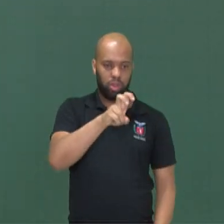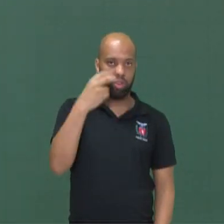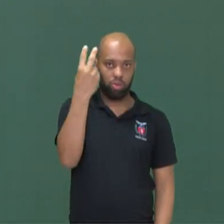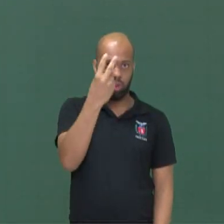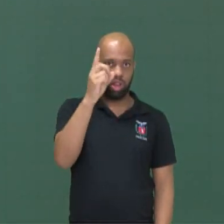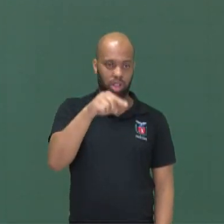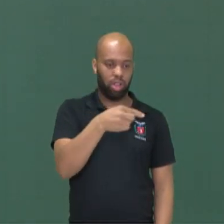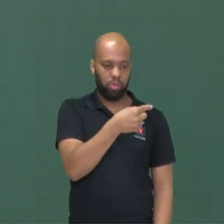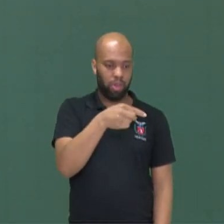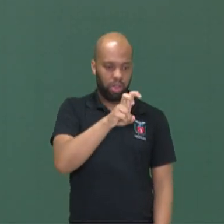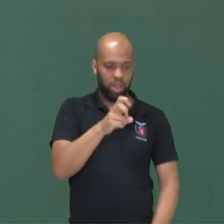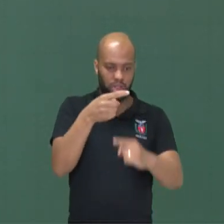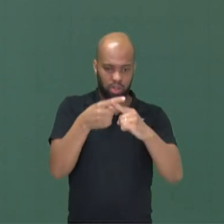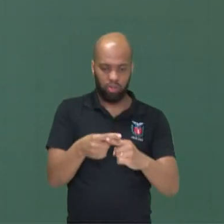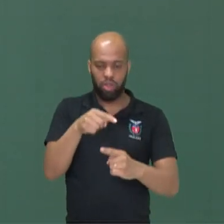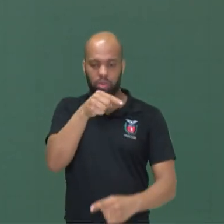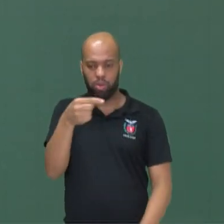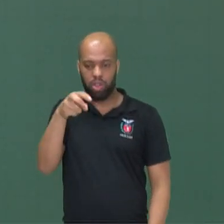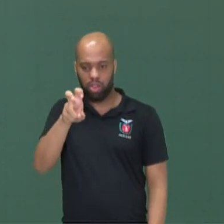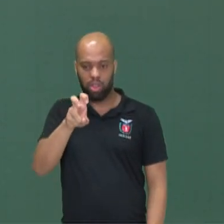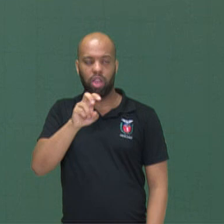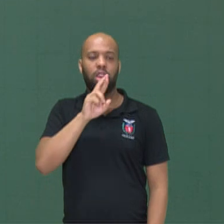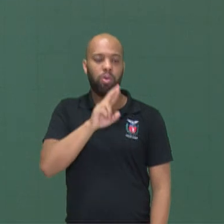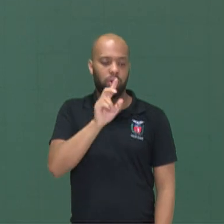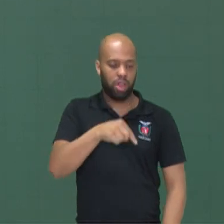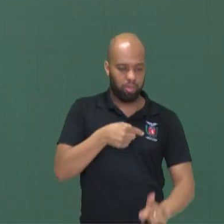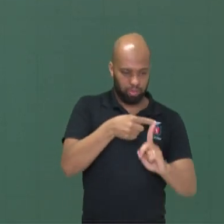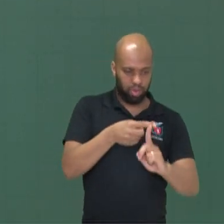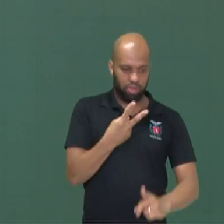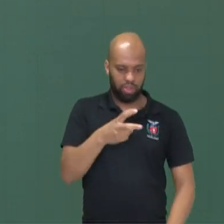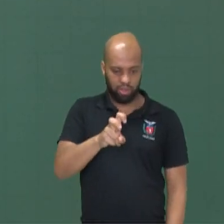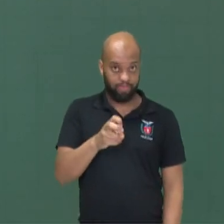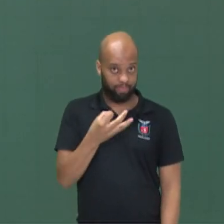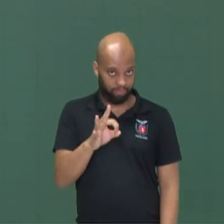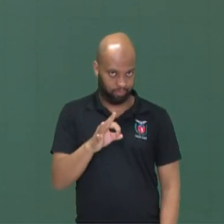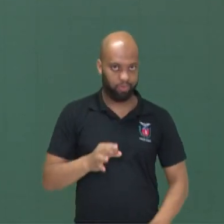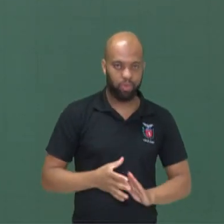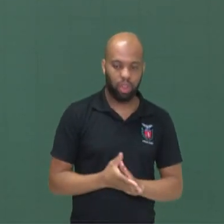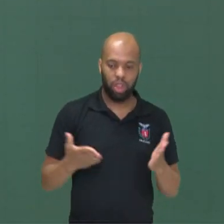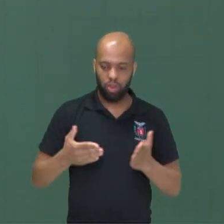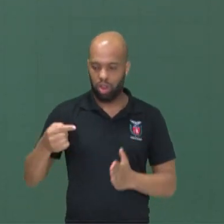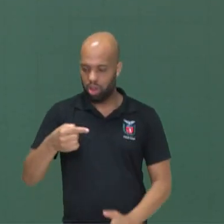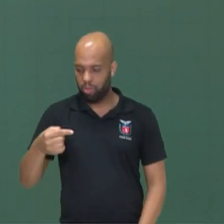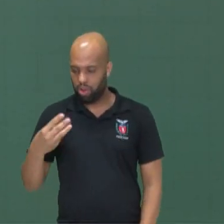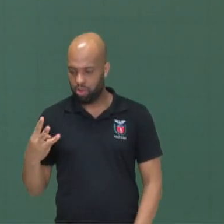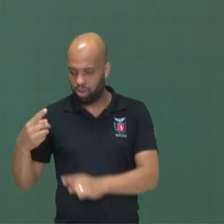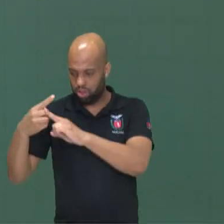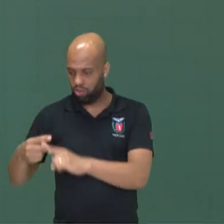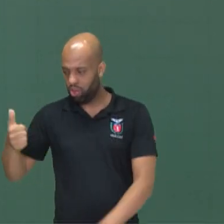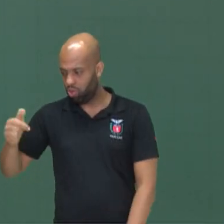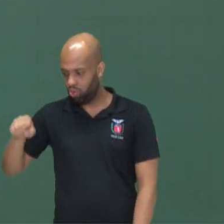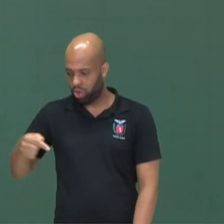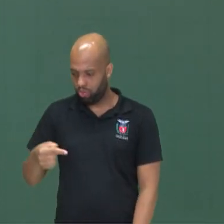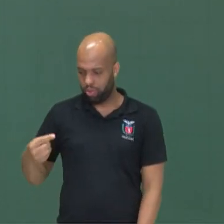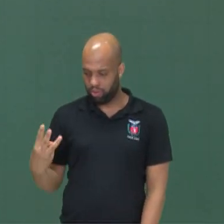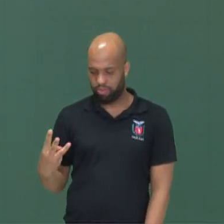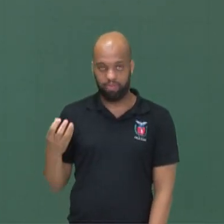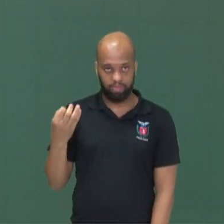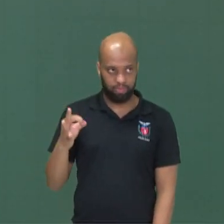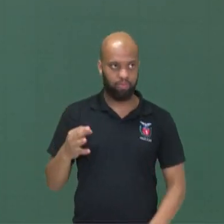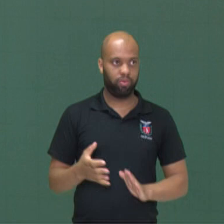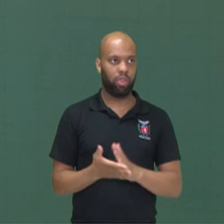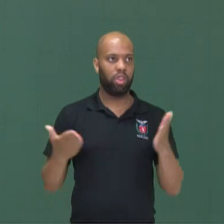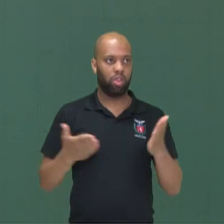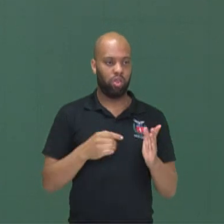vezes menos 5, que dá mais 25. Menos 3 vezes 1, menos 3.